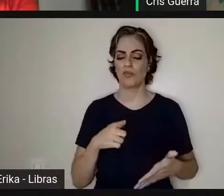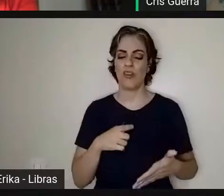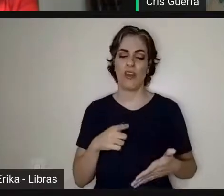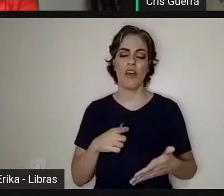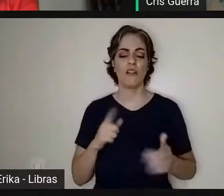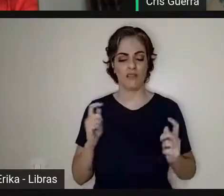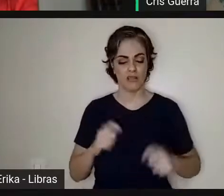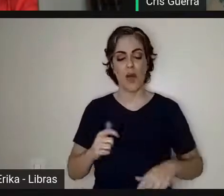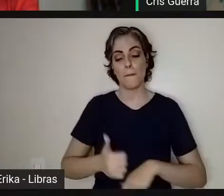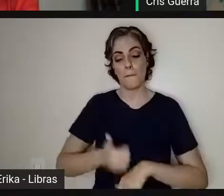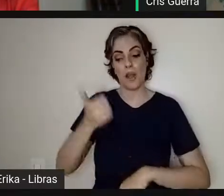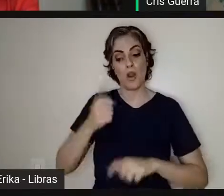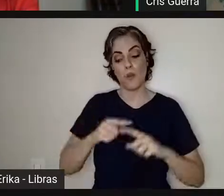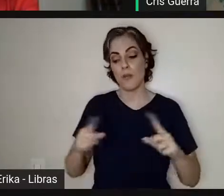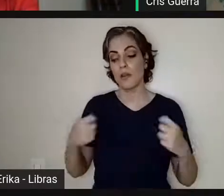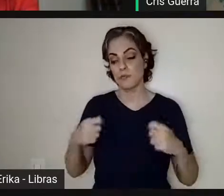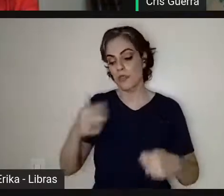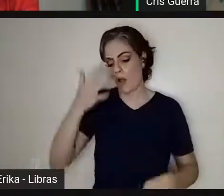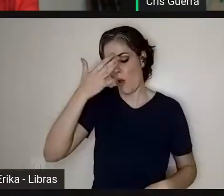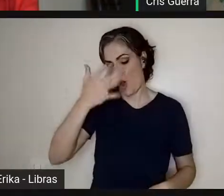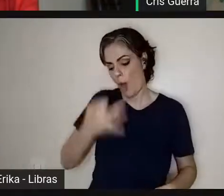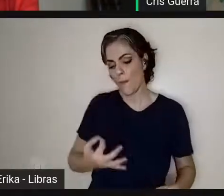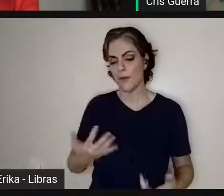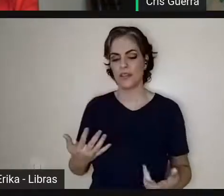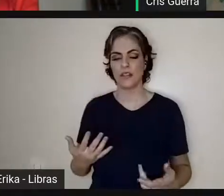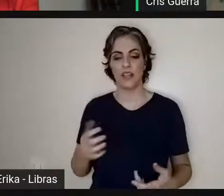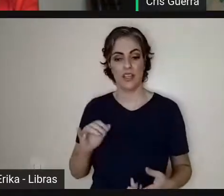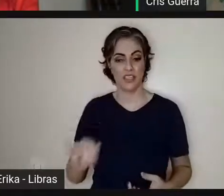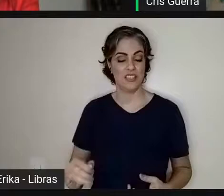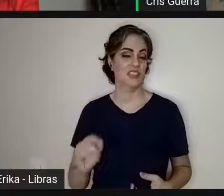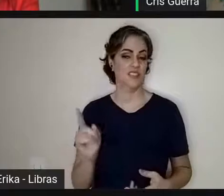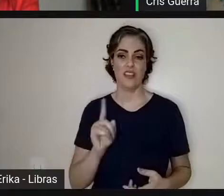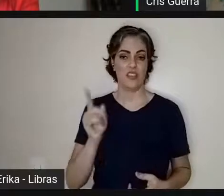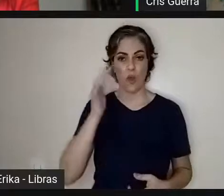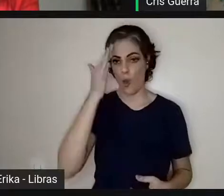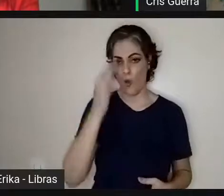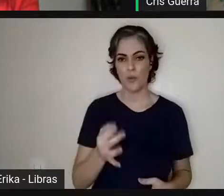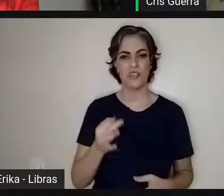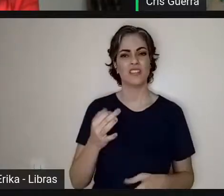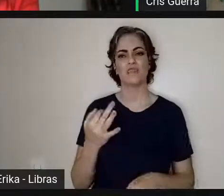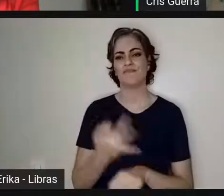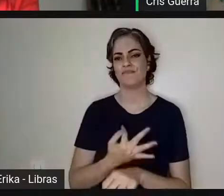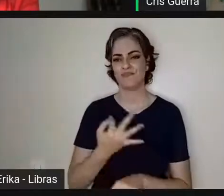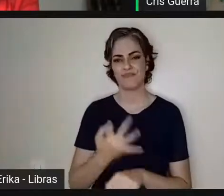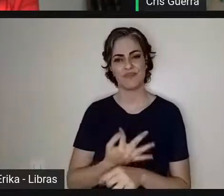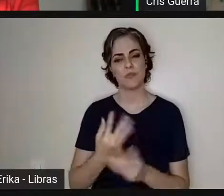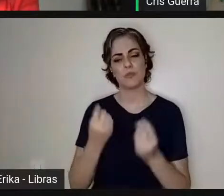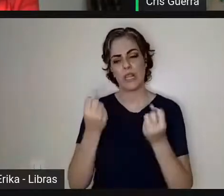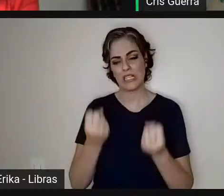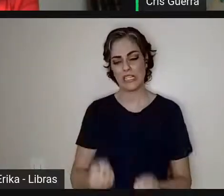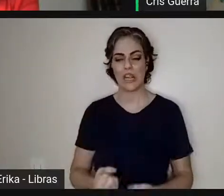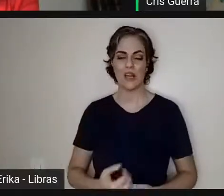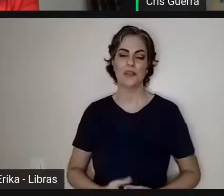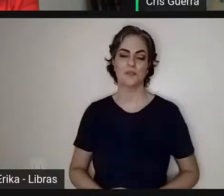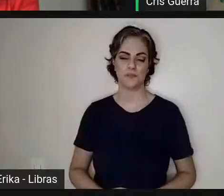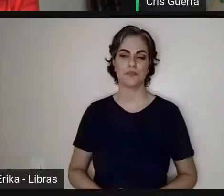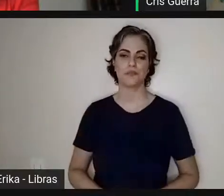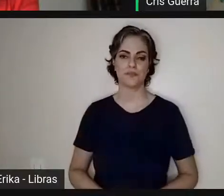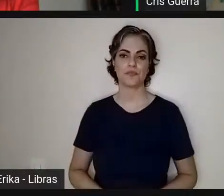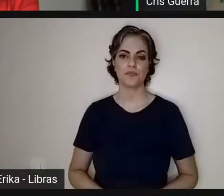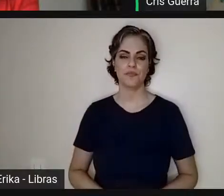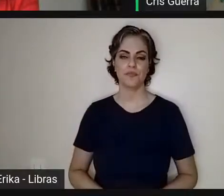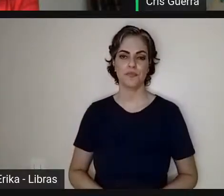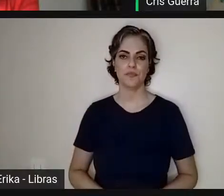Esse desgaste de tentar superar isso é muito difícil. E a pandemia, eu acho que eu vejo, assim,